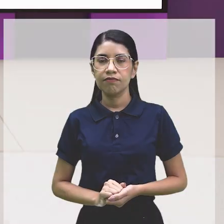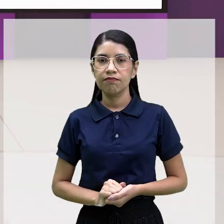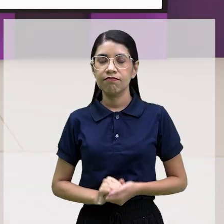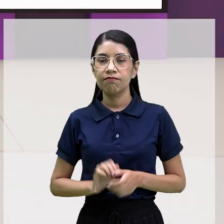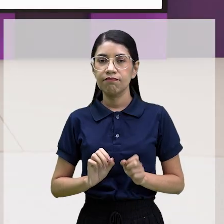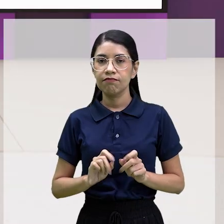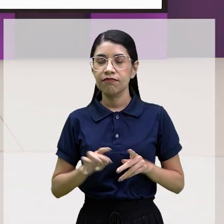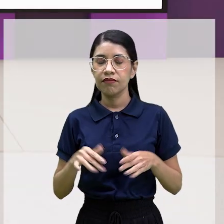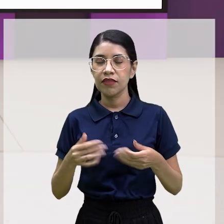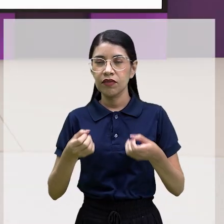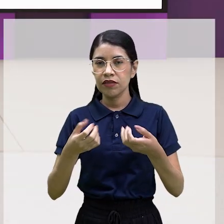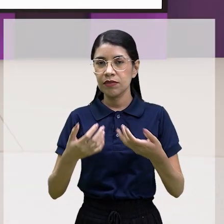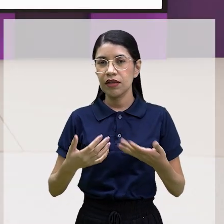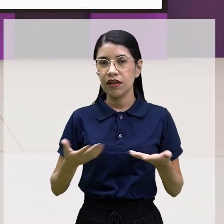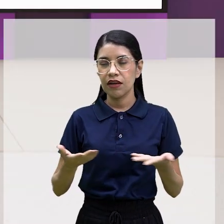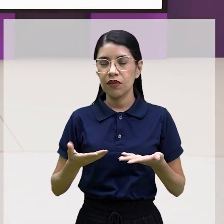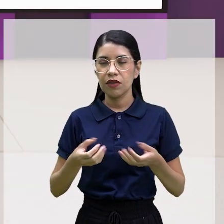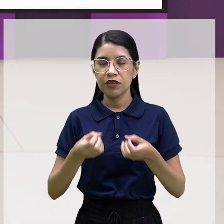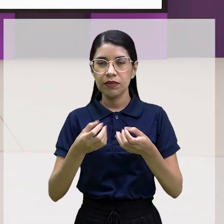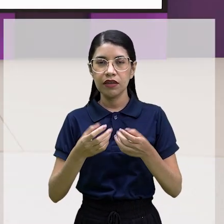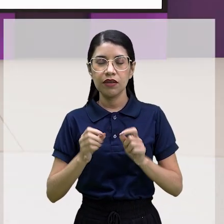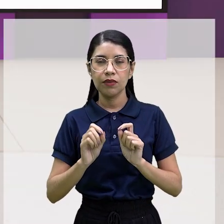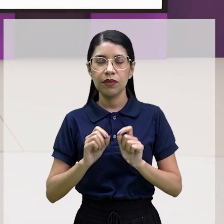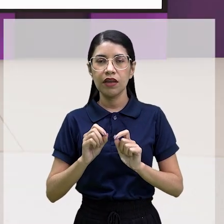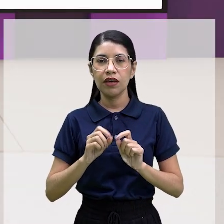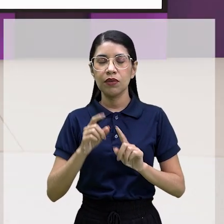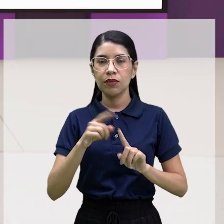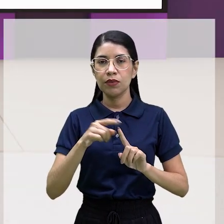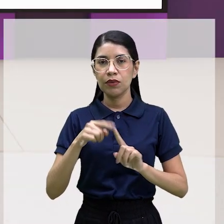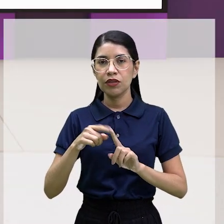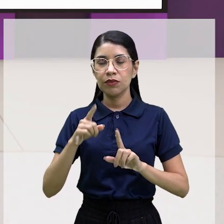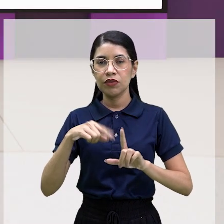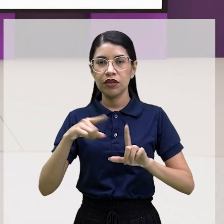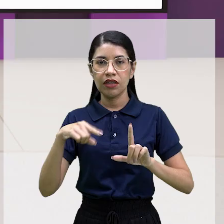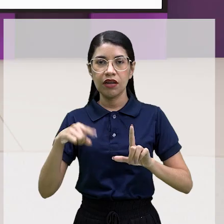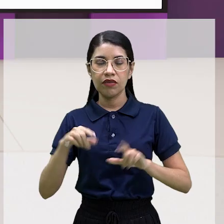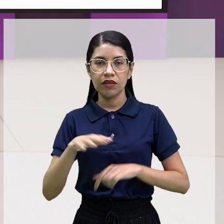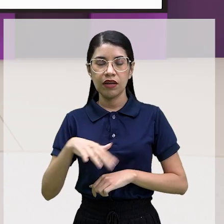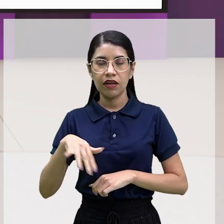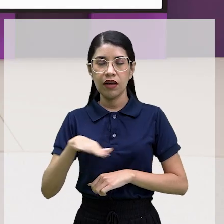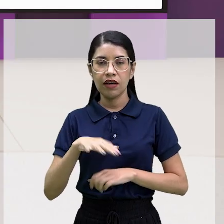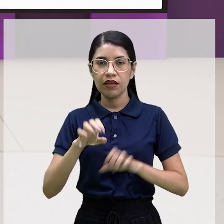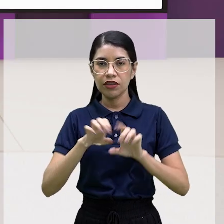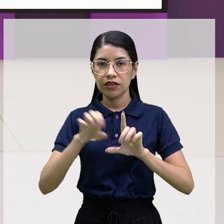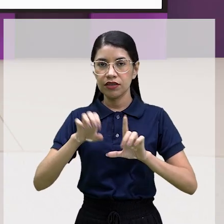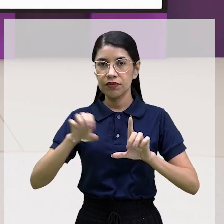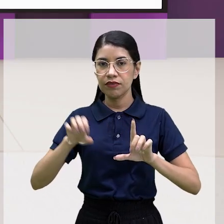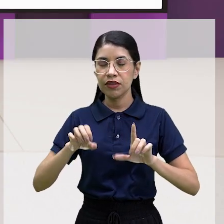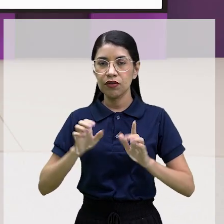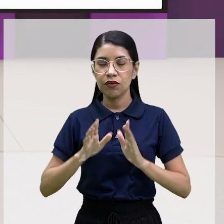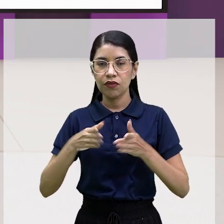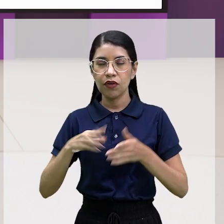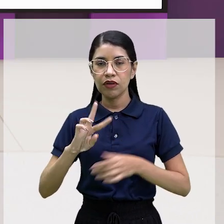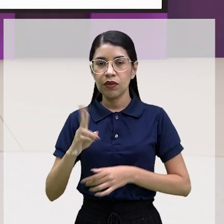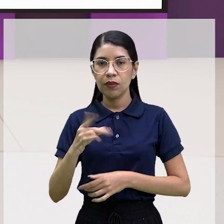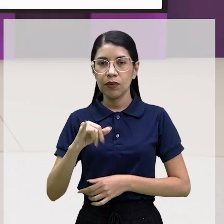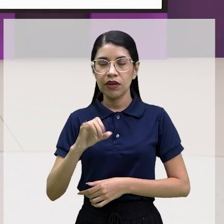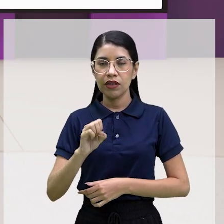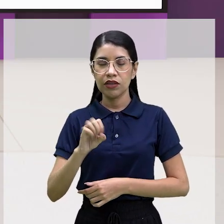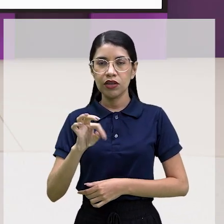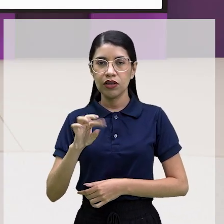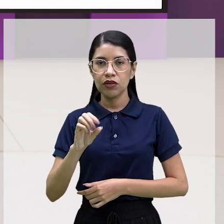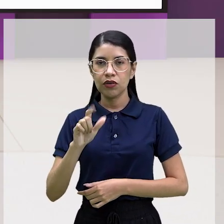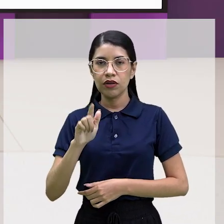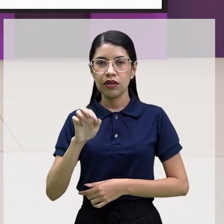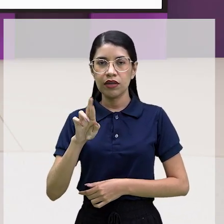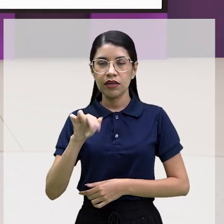Muito bem, vamos começar a falar sobre gráficos na estatística. Vamos falar especificamente do histograma, né?